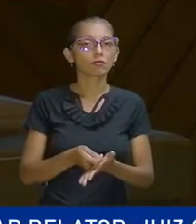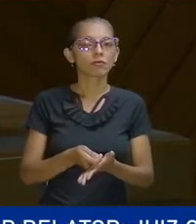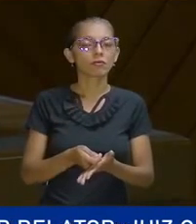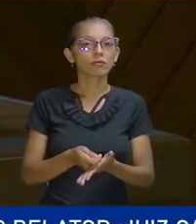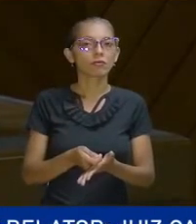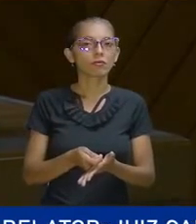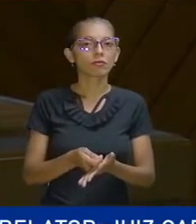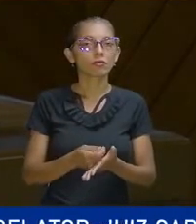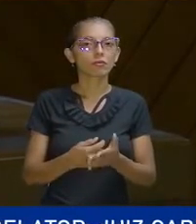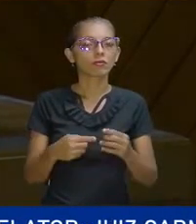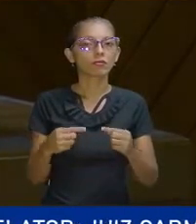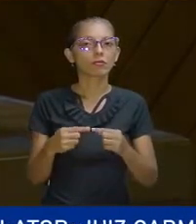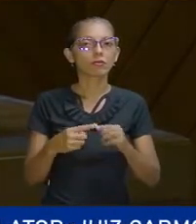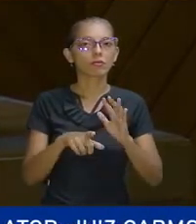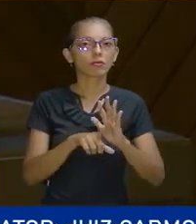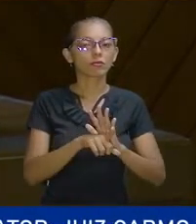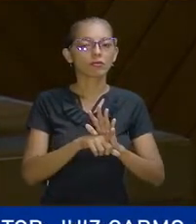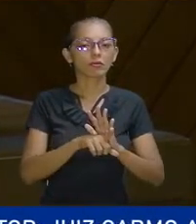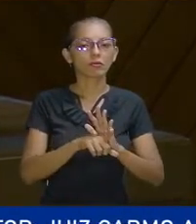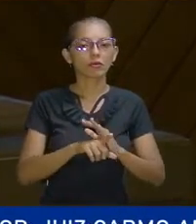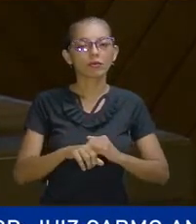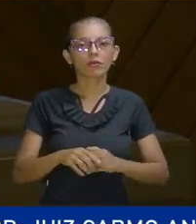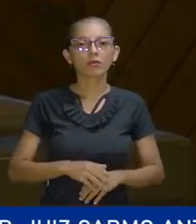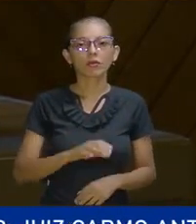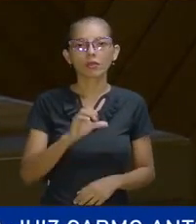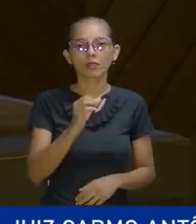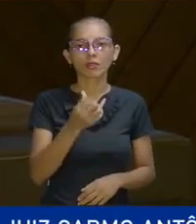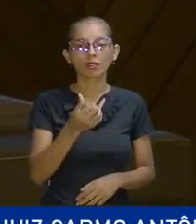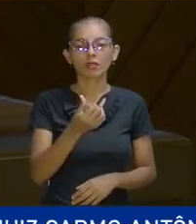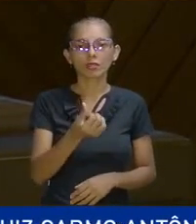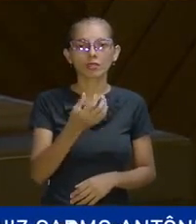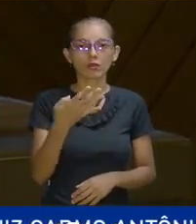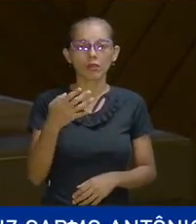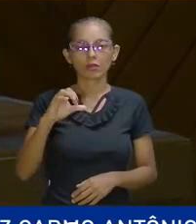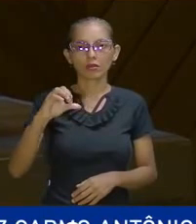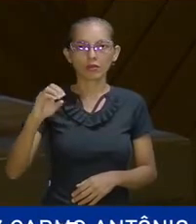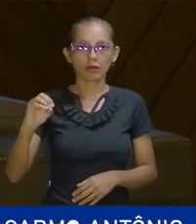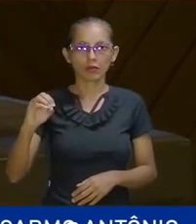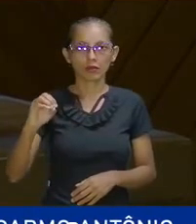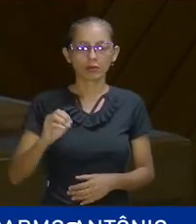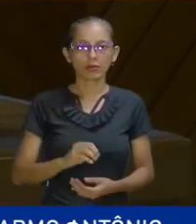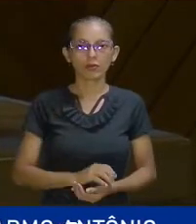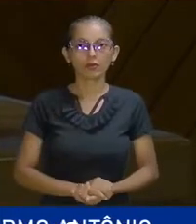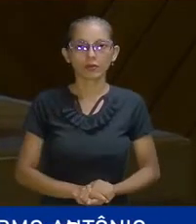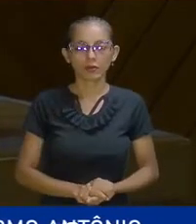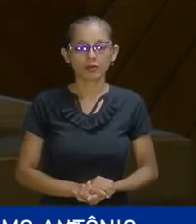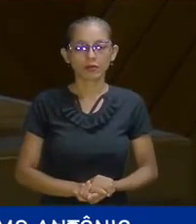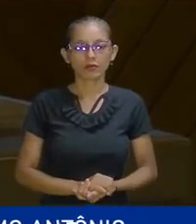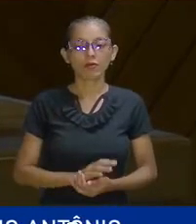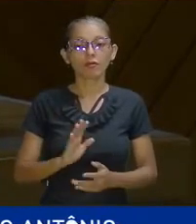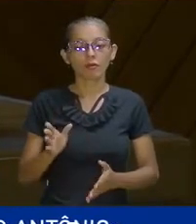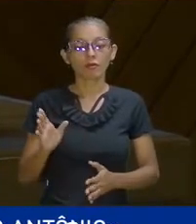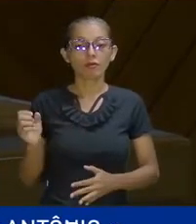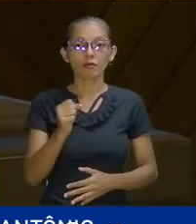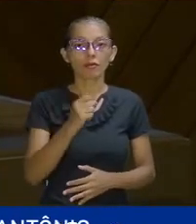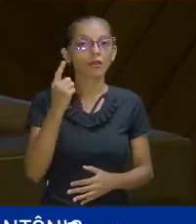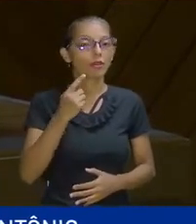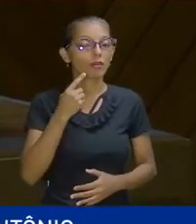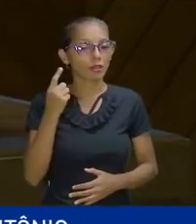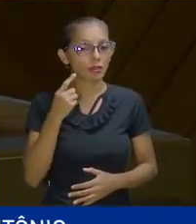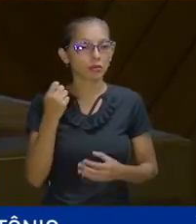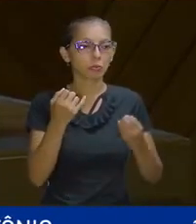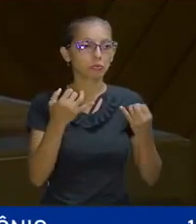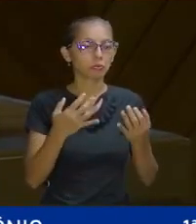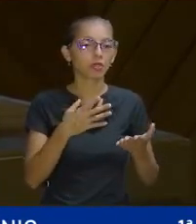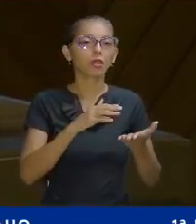às sanções do artigo 22, 14 da Lei Complementar 64/90. Os investigados apresentaram defesa solicitando a improcedência da